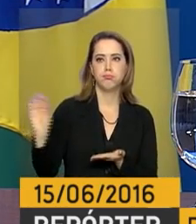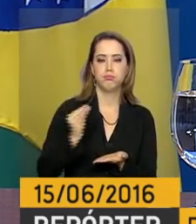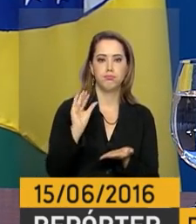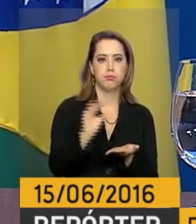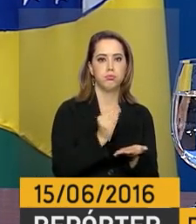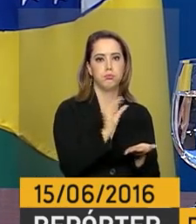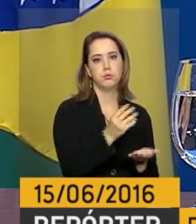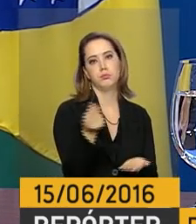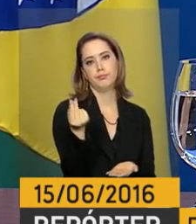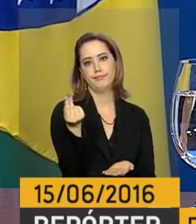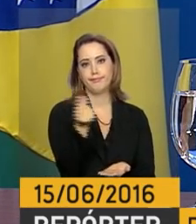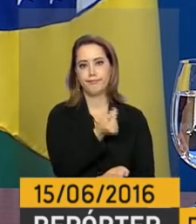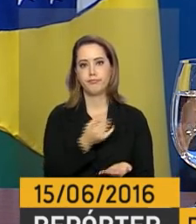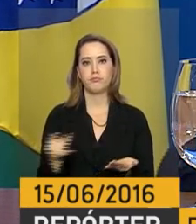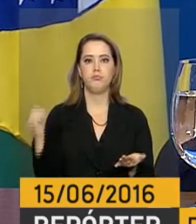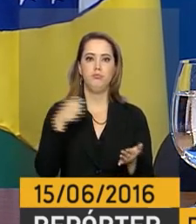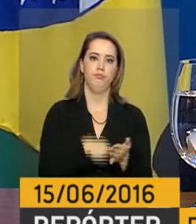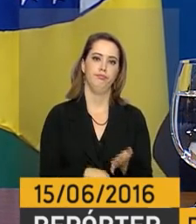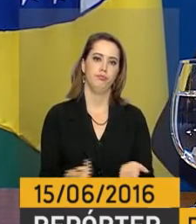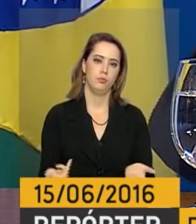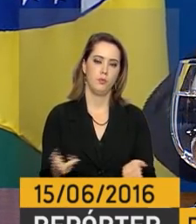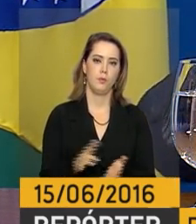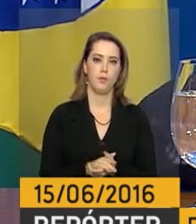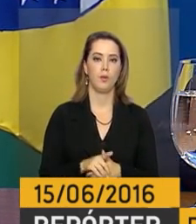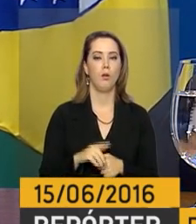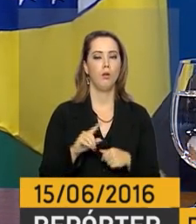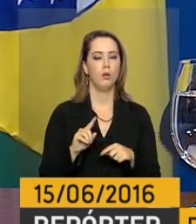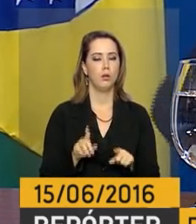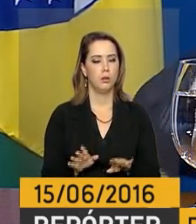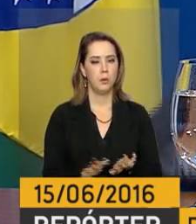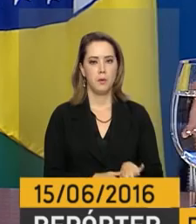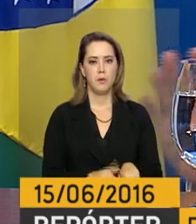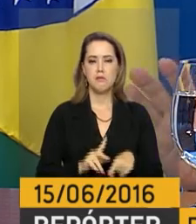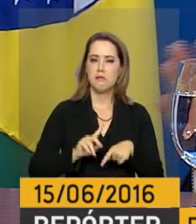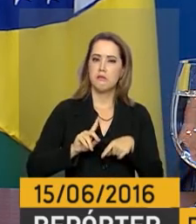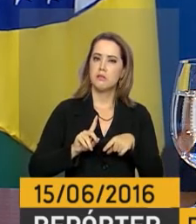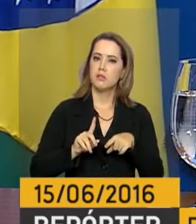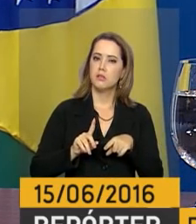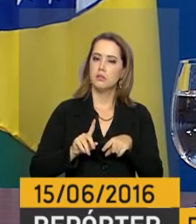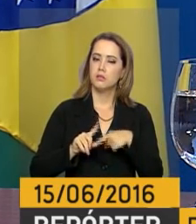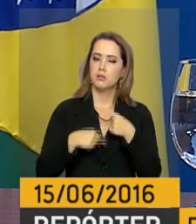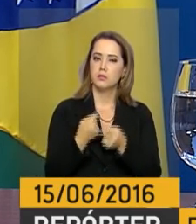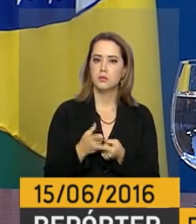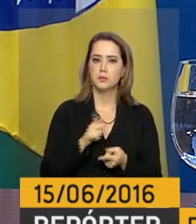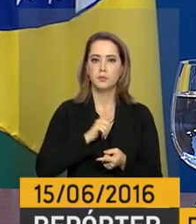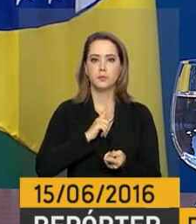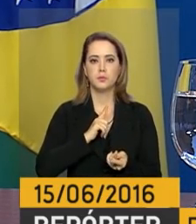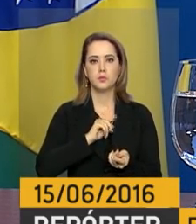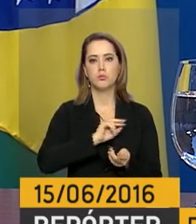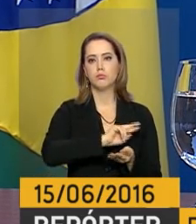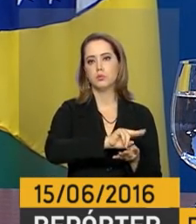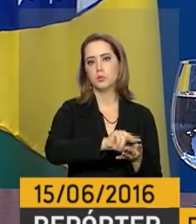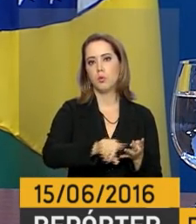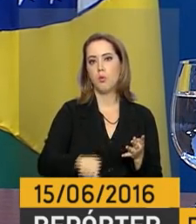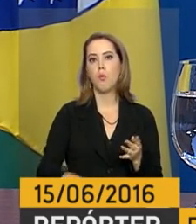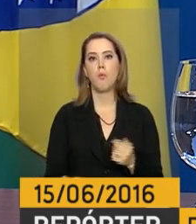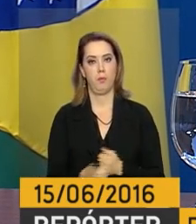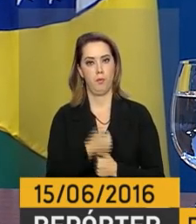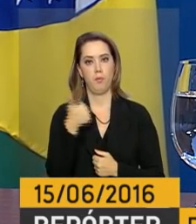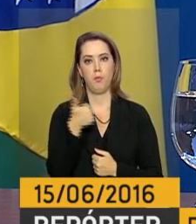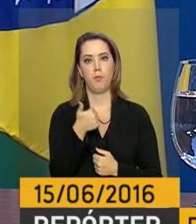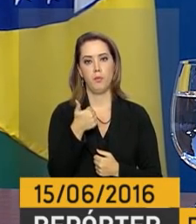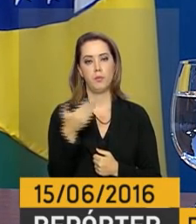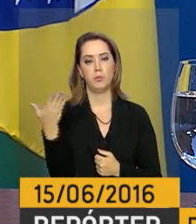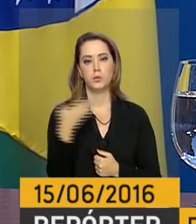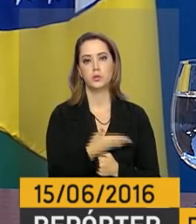sociedade. A partir daí, outras consequências também desta ordem positivas virão, além